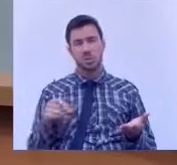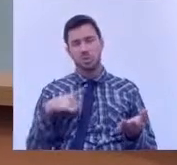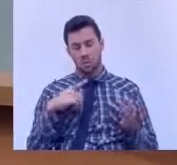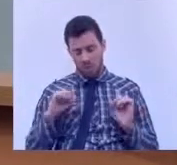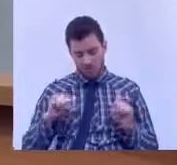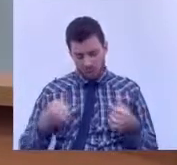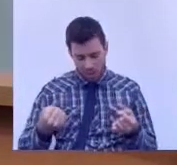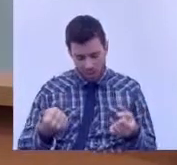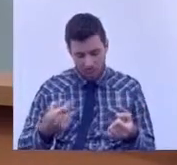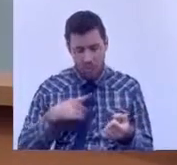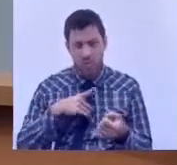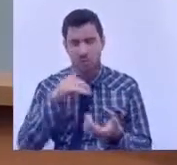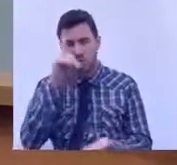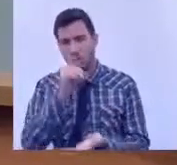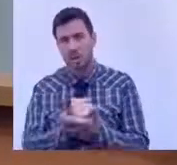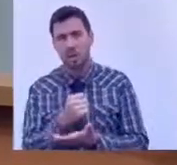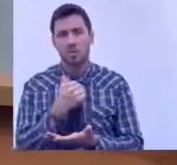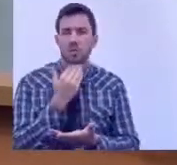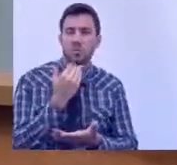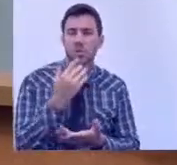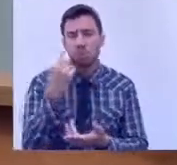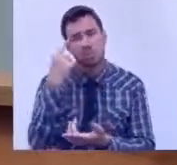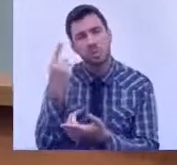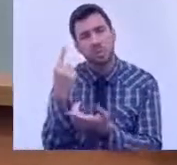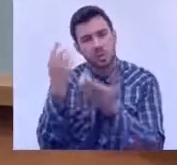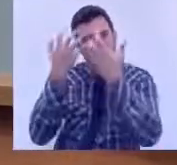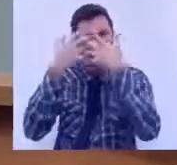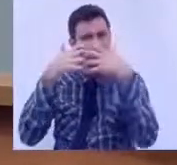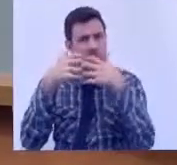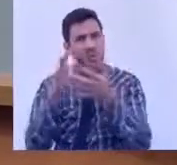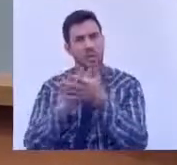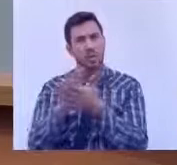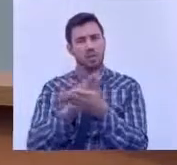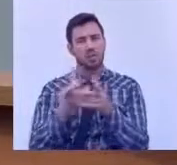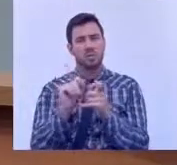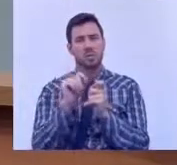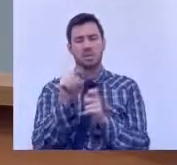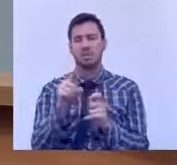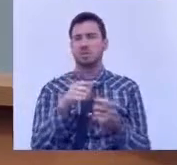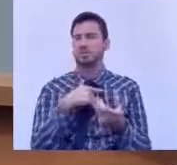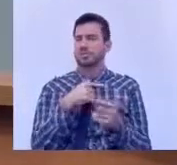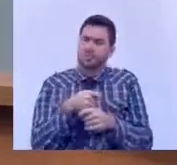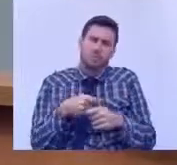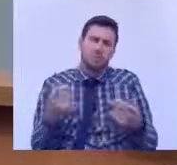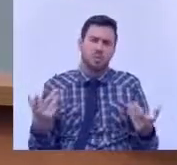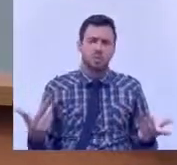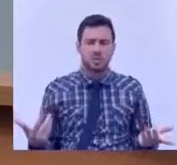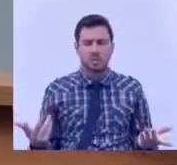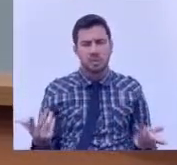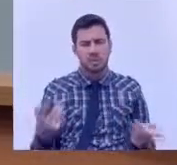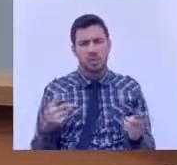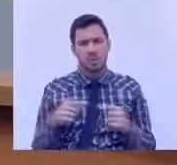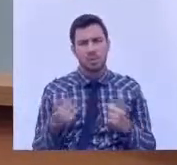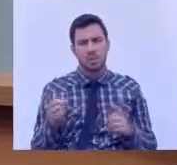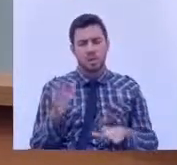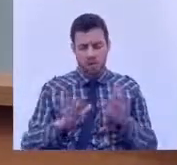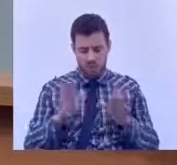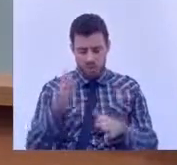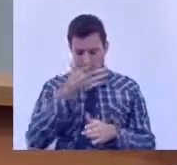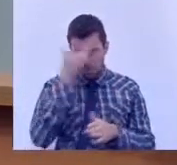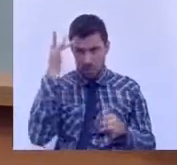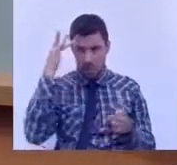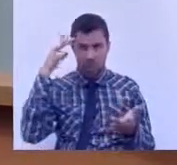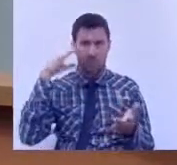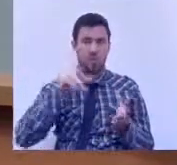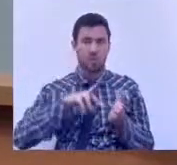são decretos impensáveis, né? Acho que não pensaram para fazer isso. Não é possível. Tanto é, haja vista que